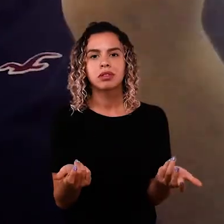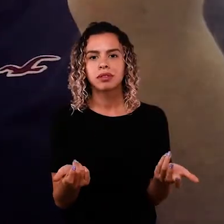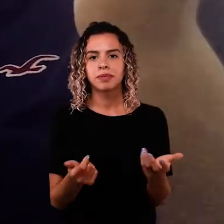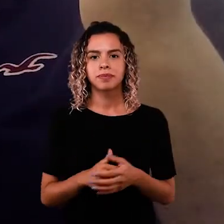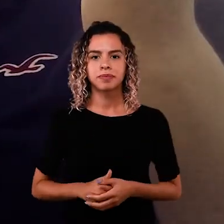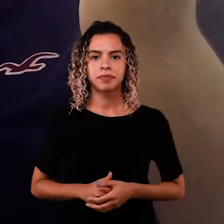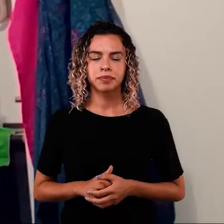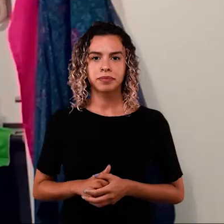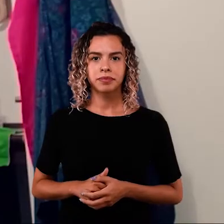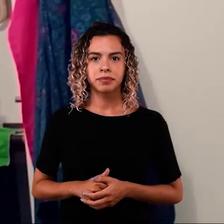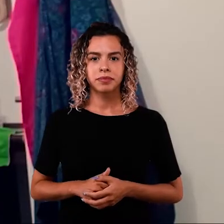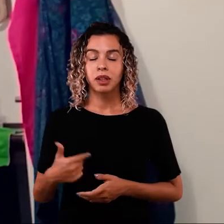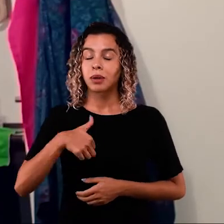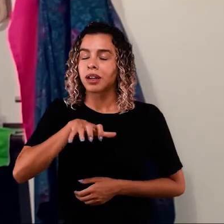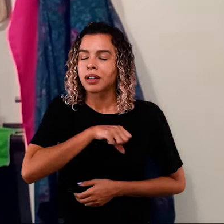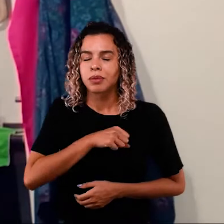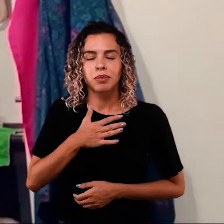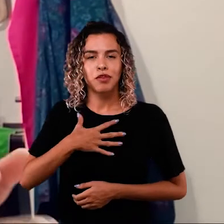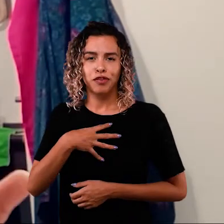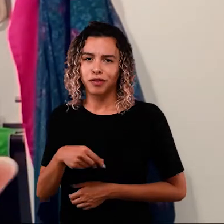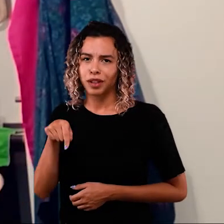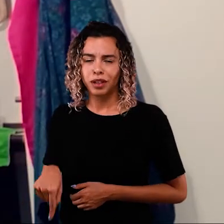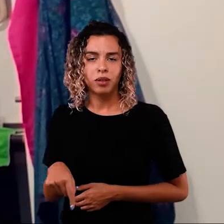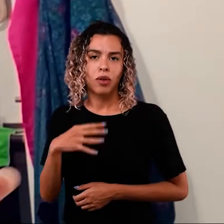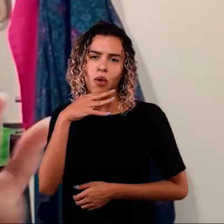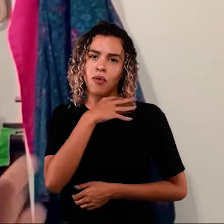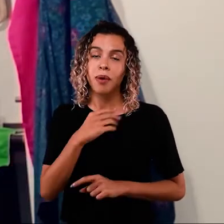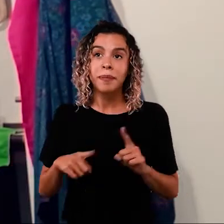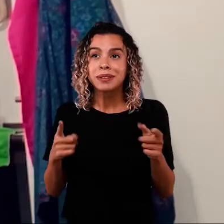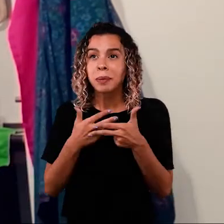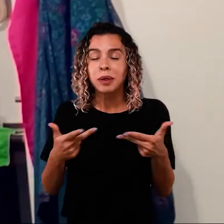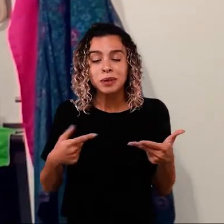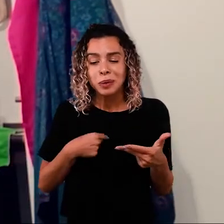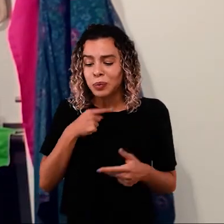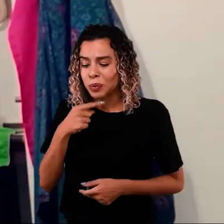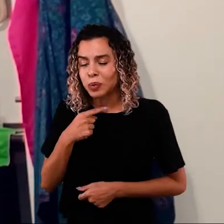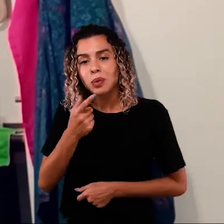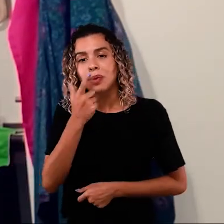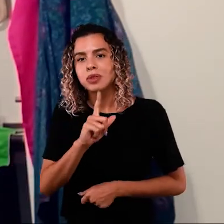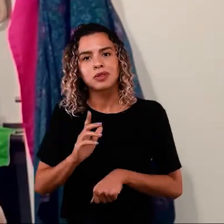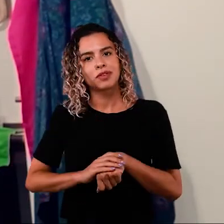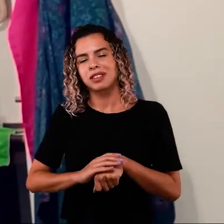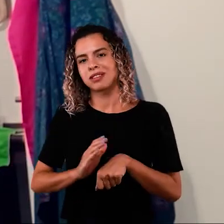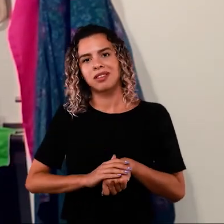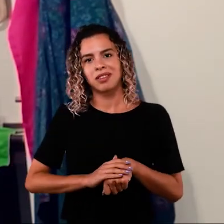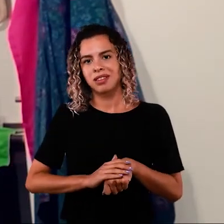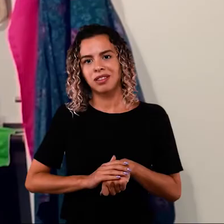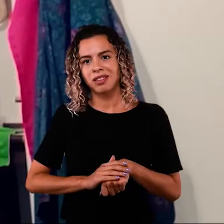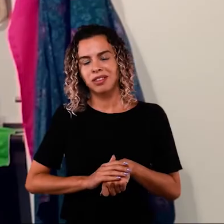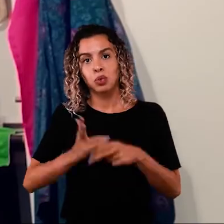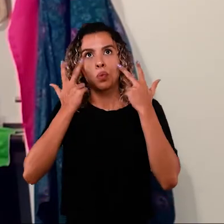meio morreu. Fábio. Por mais que eu adore meu filho e tudo mais, tem coisa que realmente eu não consigo